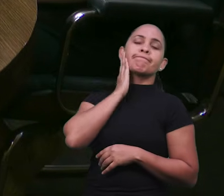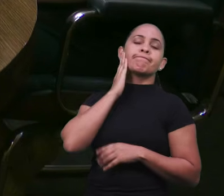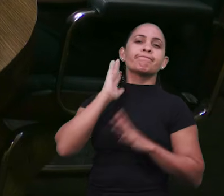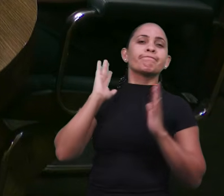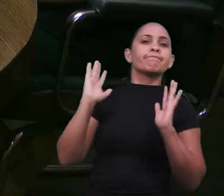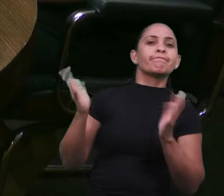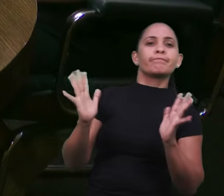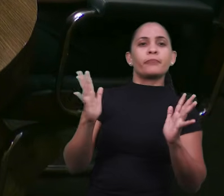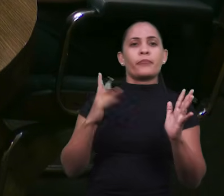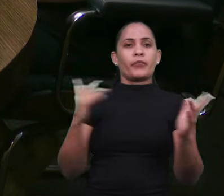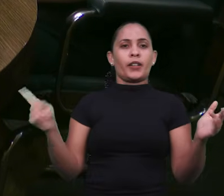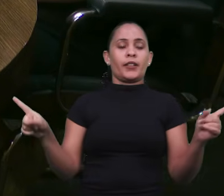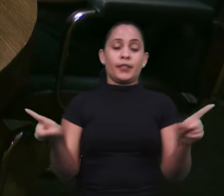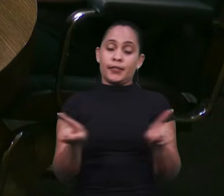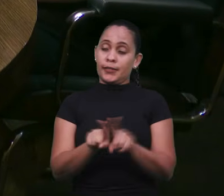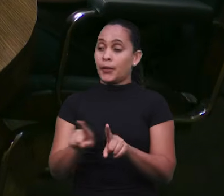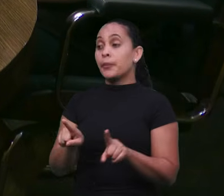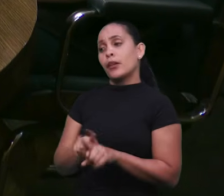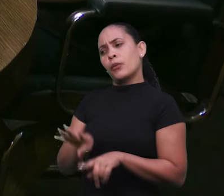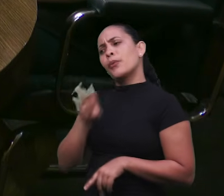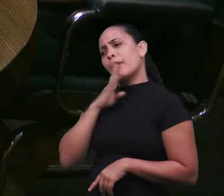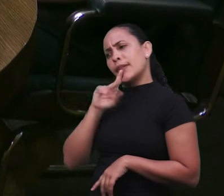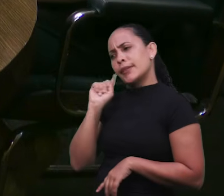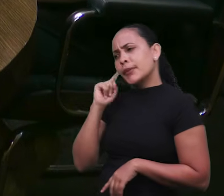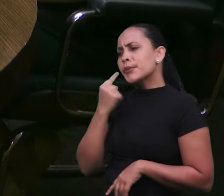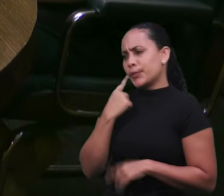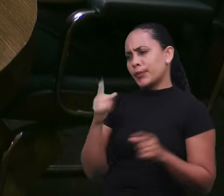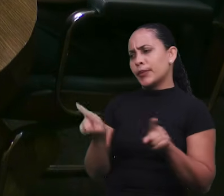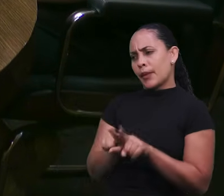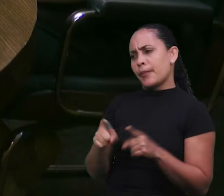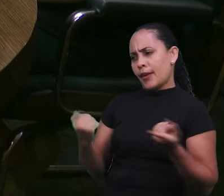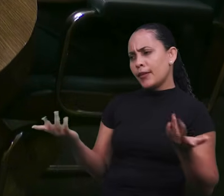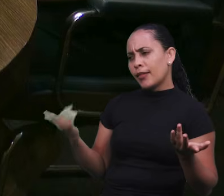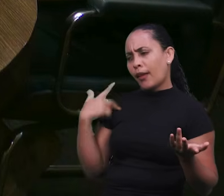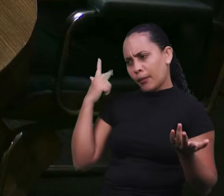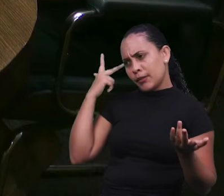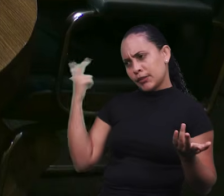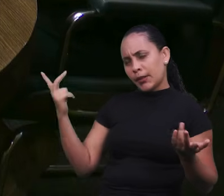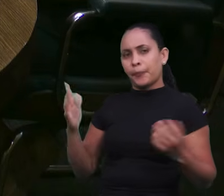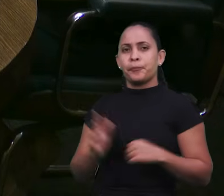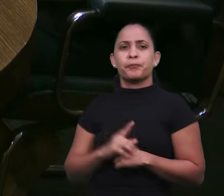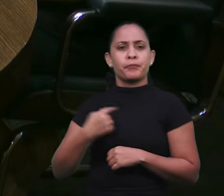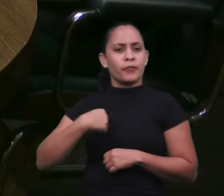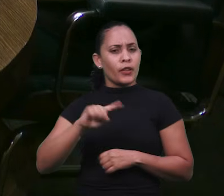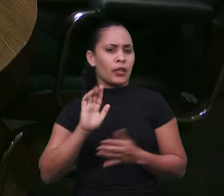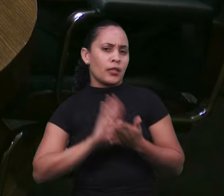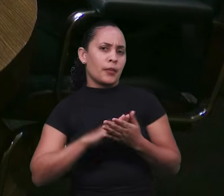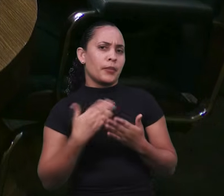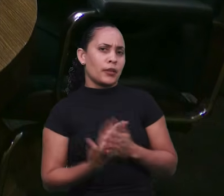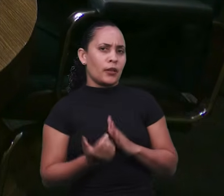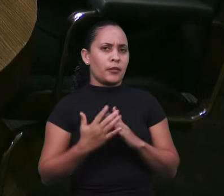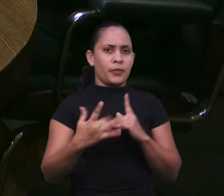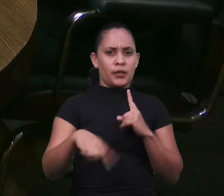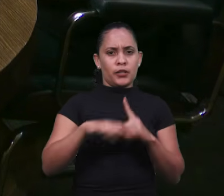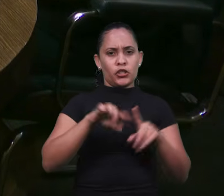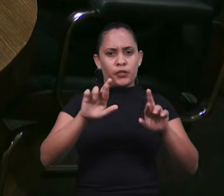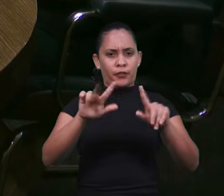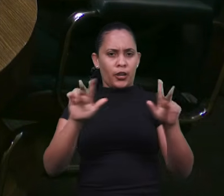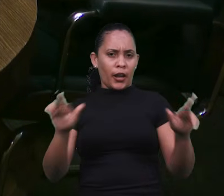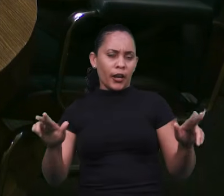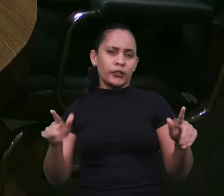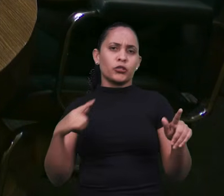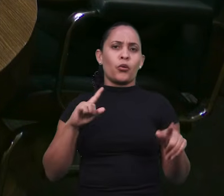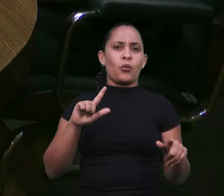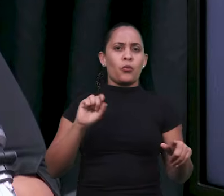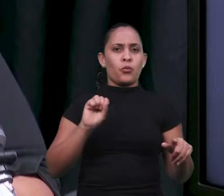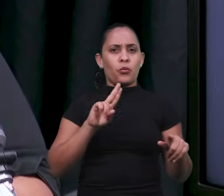conheça o surdo, né, Priscila? Sempre que a gente vai interpretar em uma igreja diferente, ou